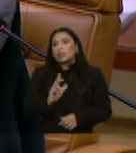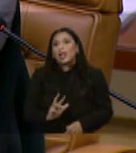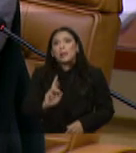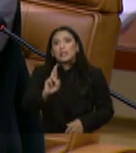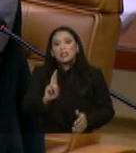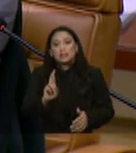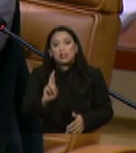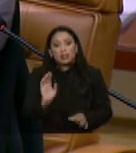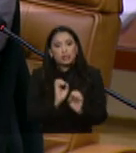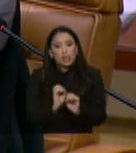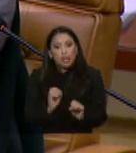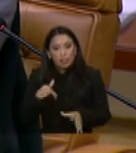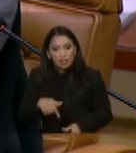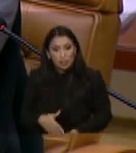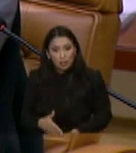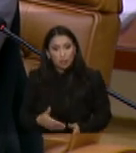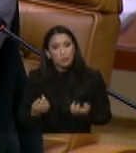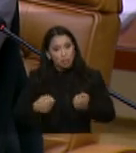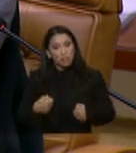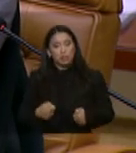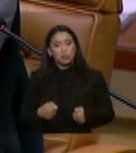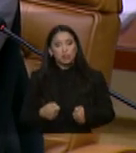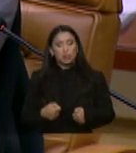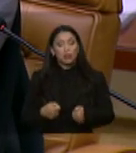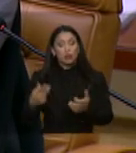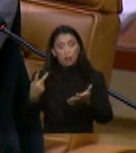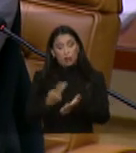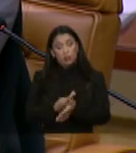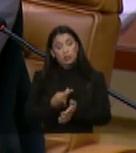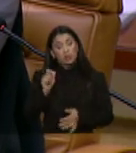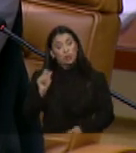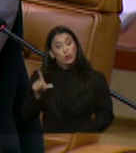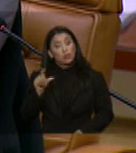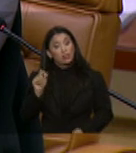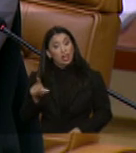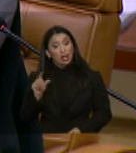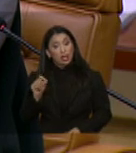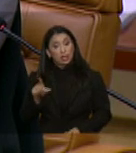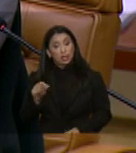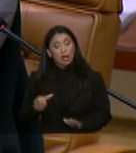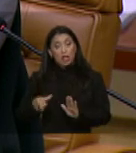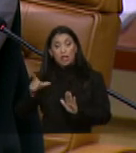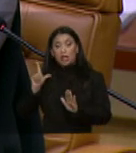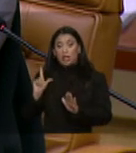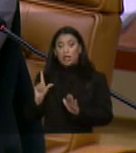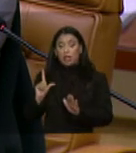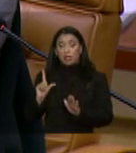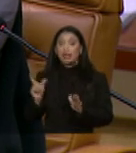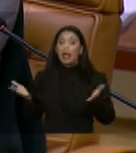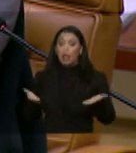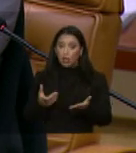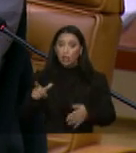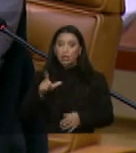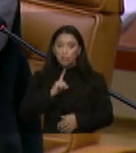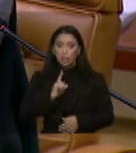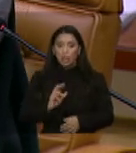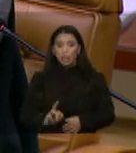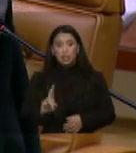ocorre exatamente o que antes que foi o caso do telegram antes o telegram instituir a guerra representação